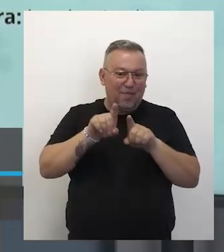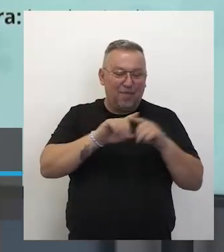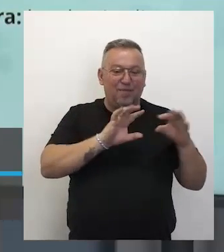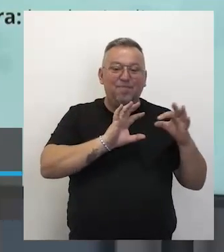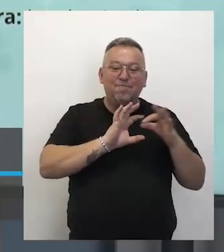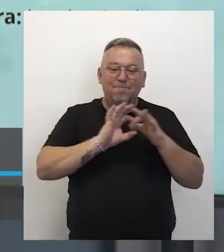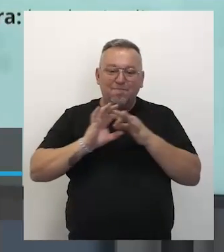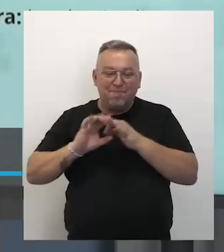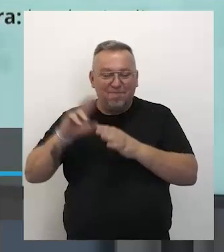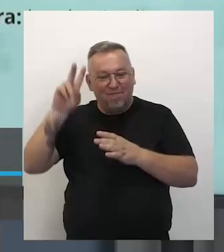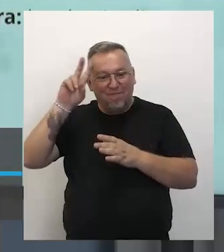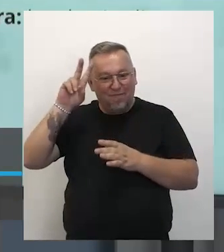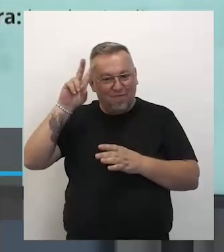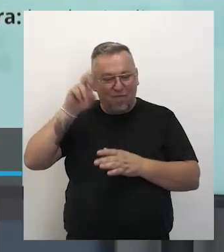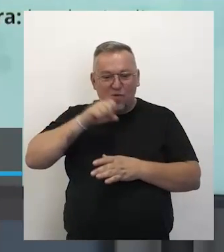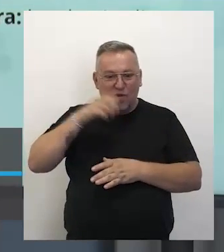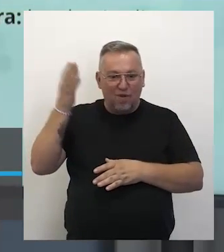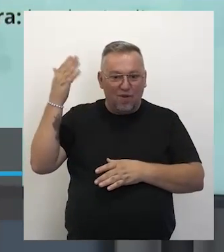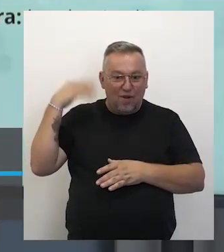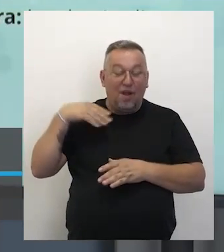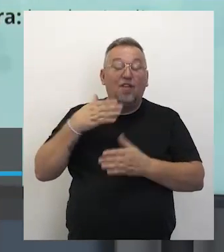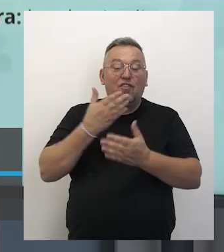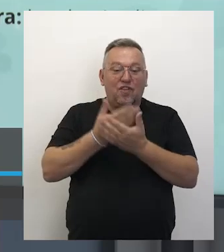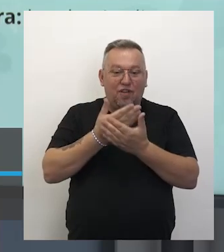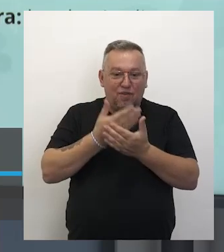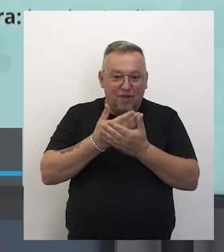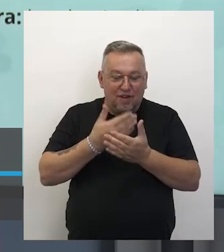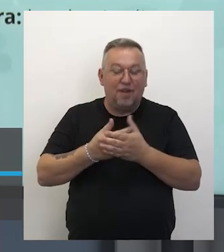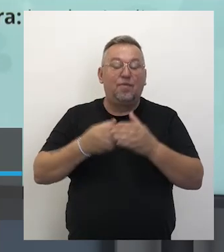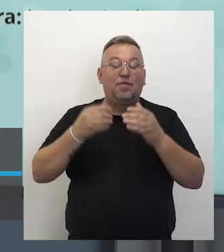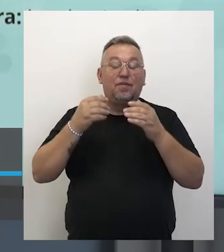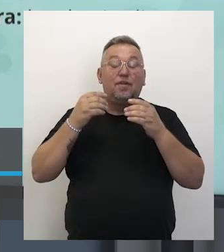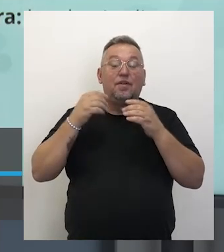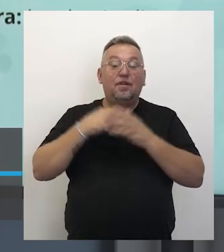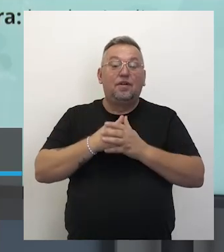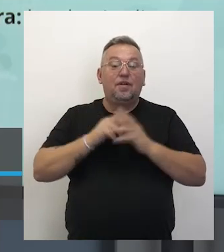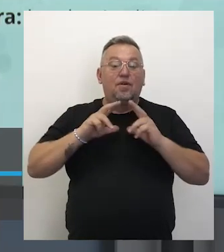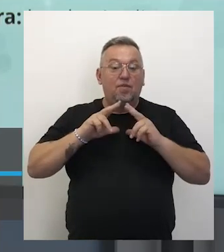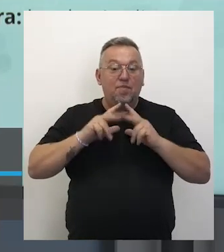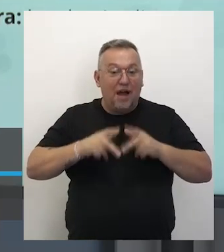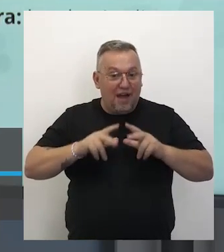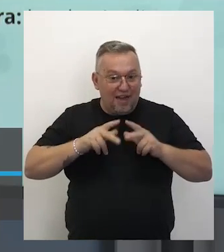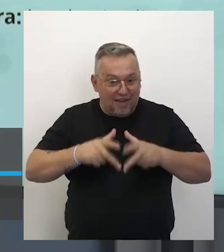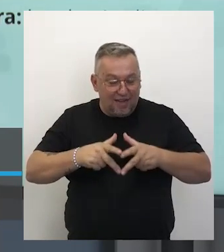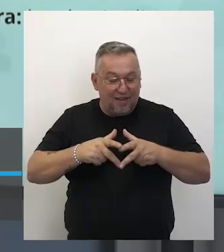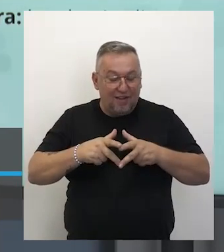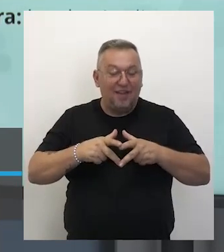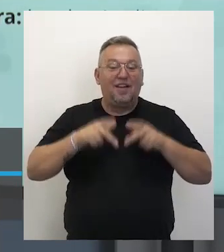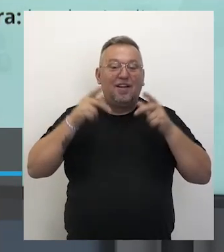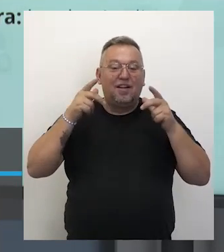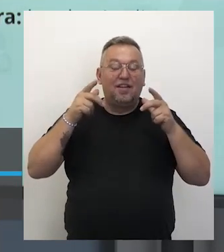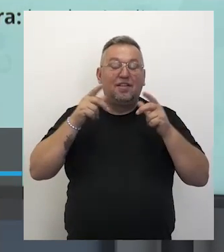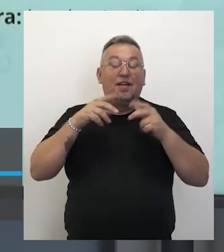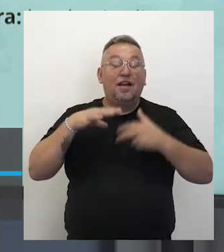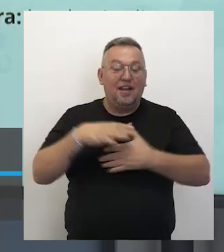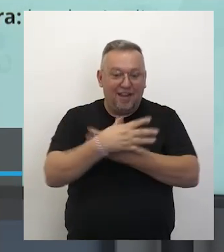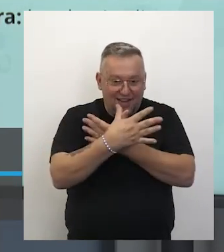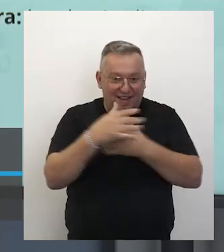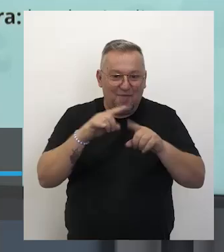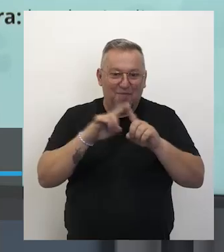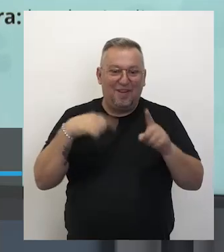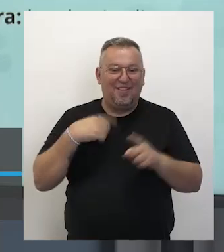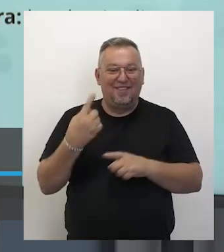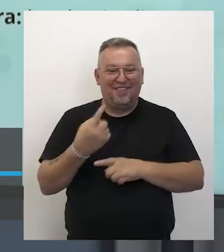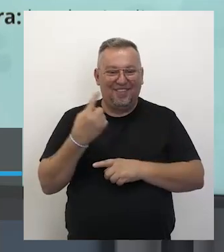história antiga, já estudamos os maias, os incas e agora a civilização, o Império Azteca. Mas não estou